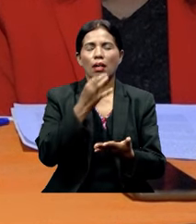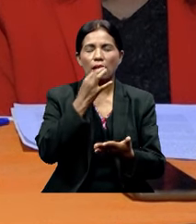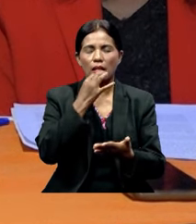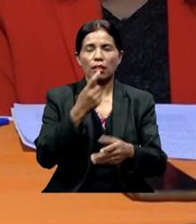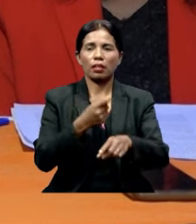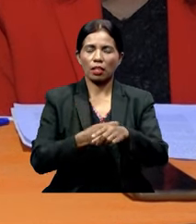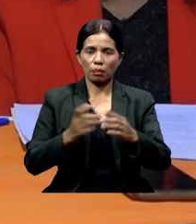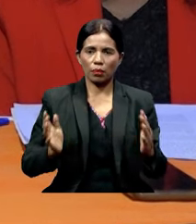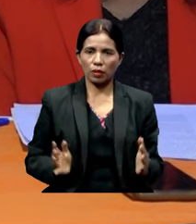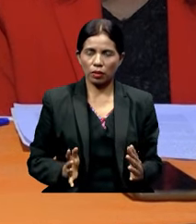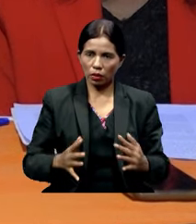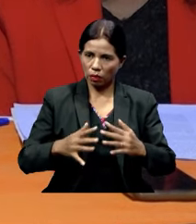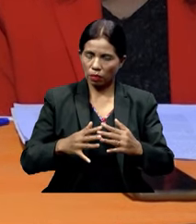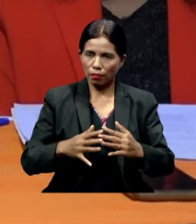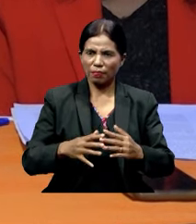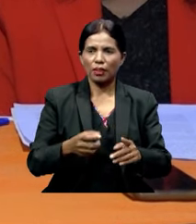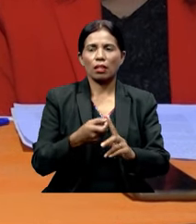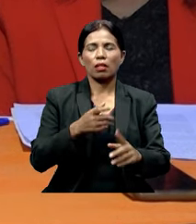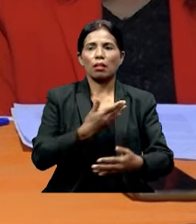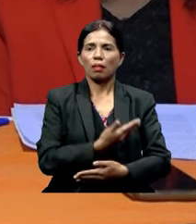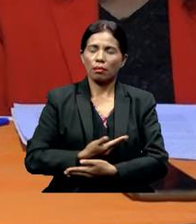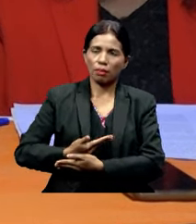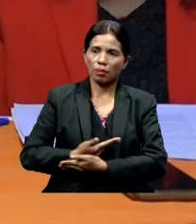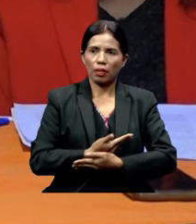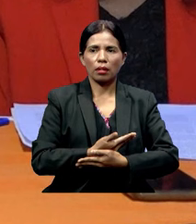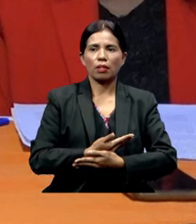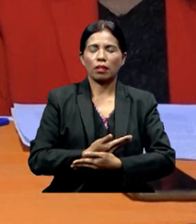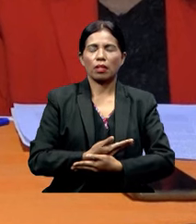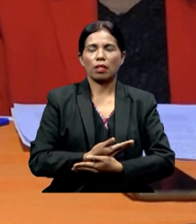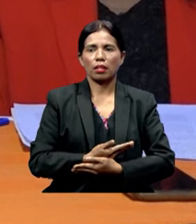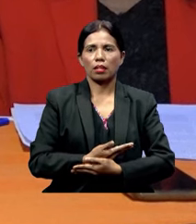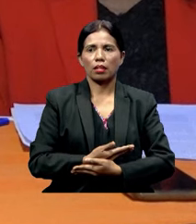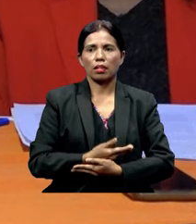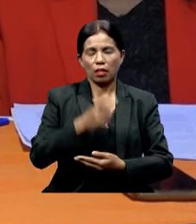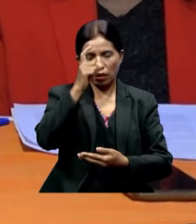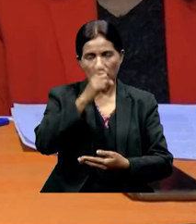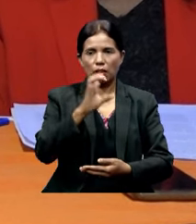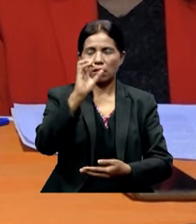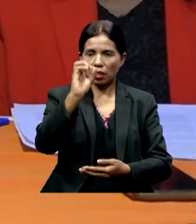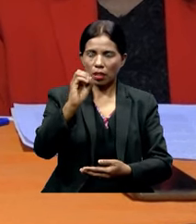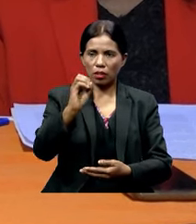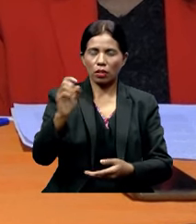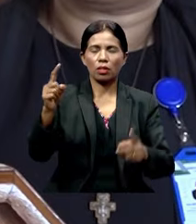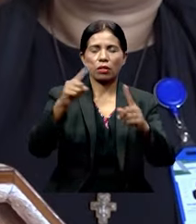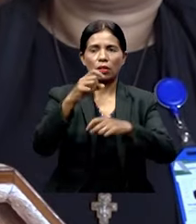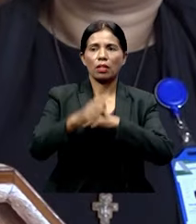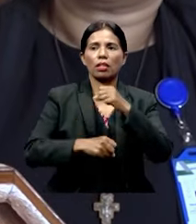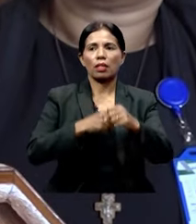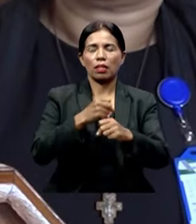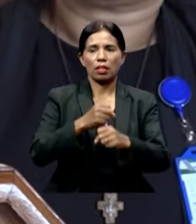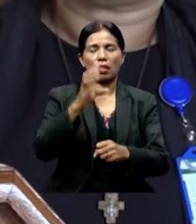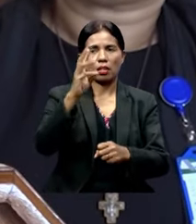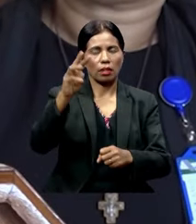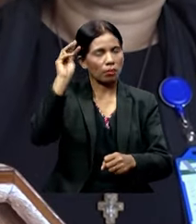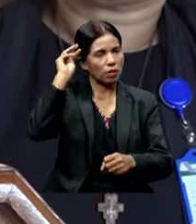rua usi durante la barik ne bebe ne zero idade to ia 6 anos. Antes ne